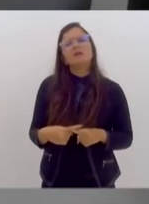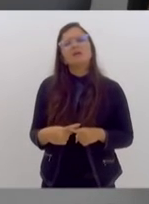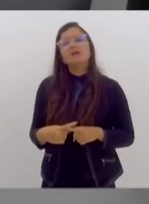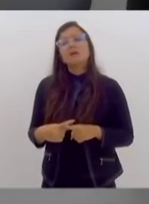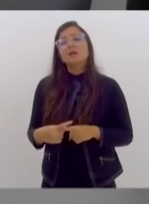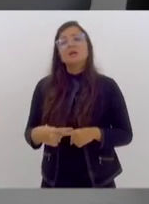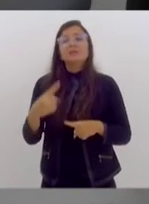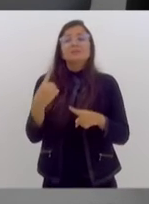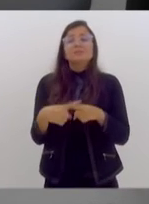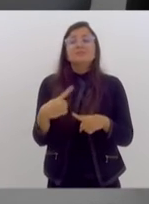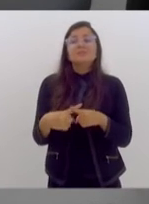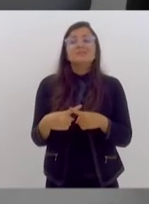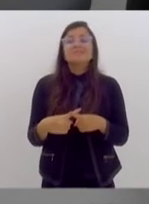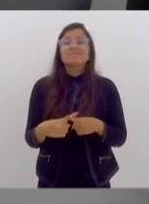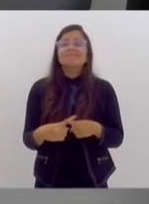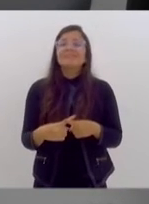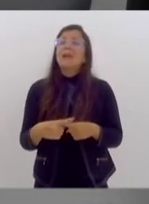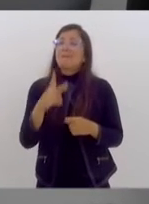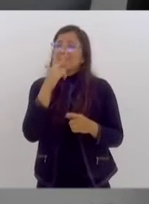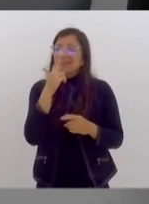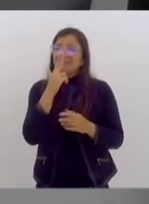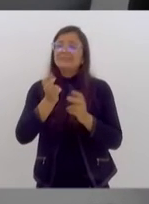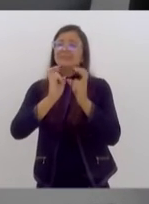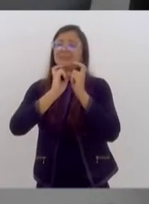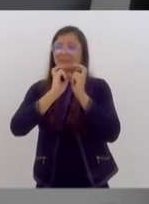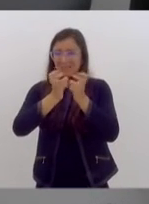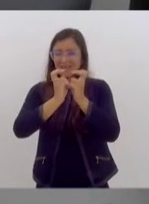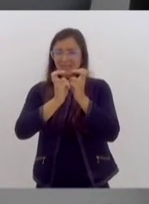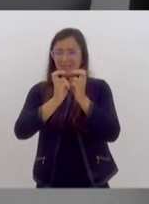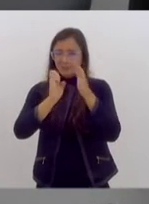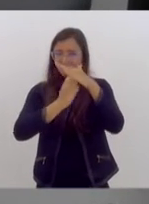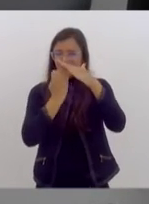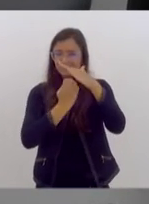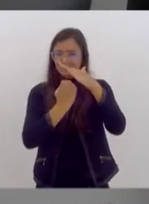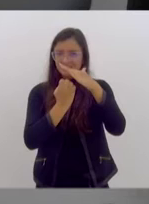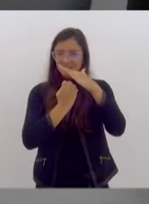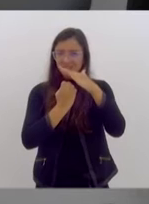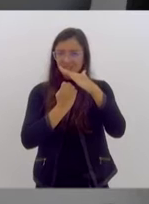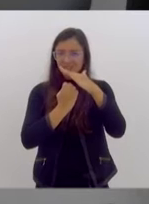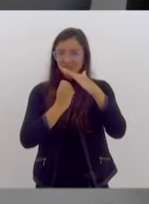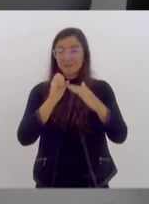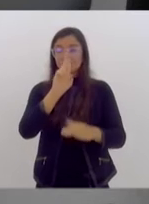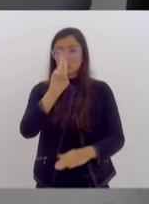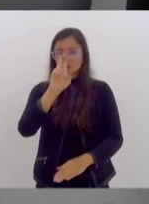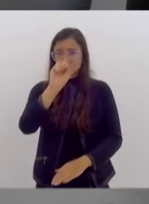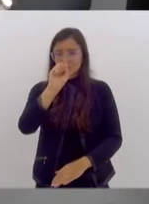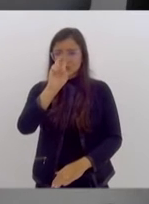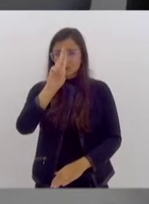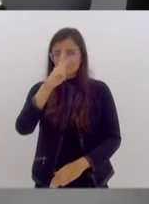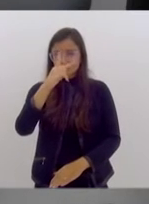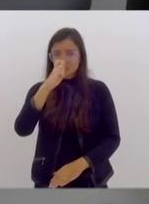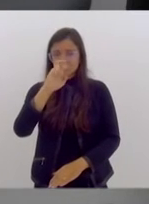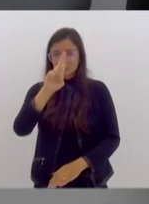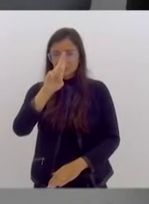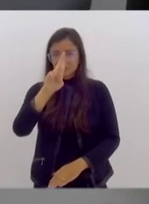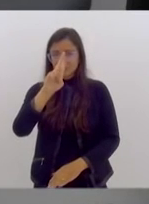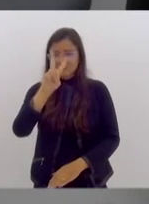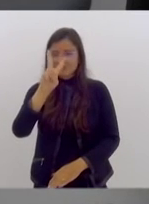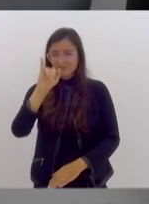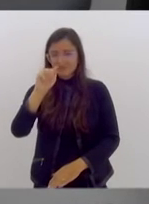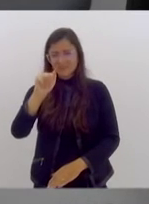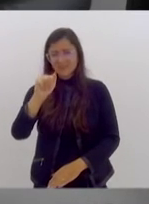por conta dessa empresa SuperVia Quando Eu Era vereador em São João de Meriti muita das vezes é minha